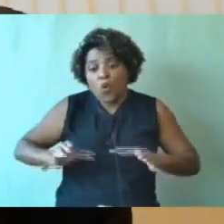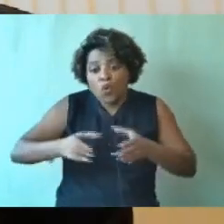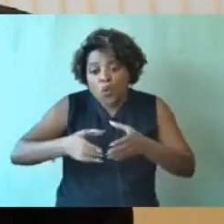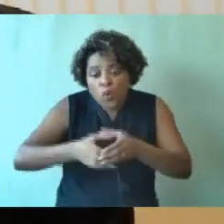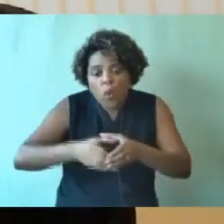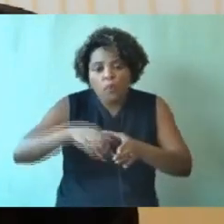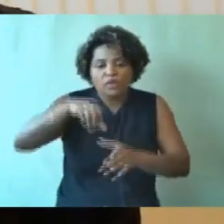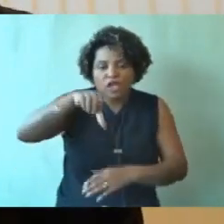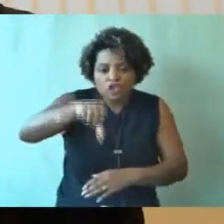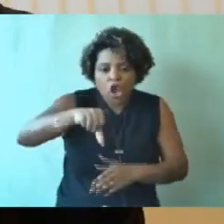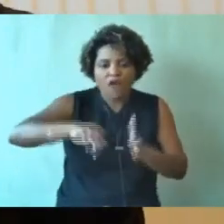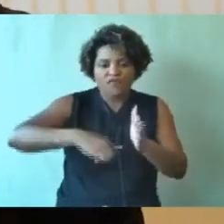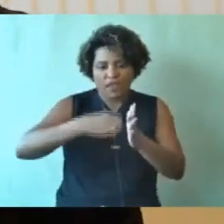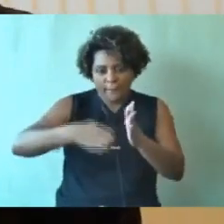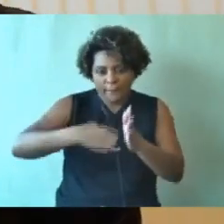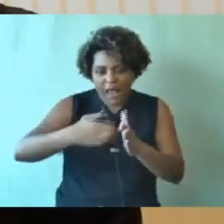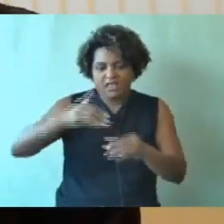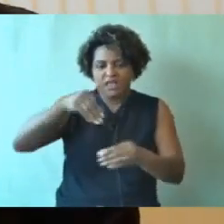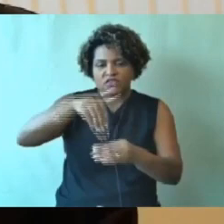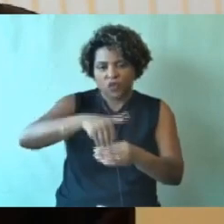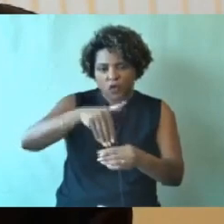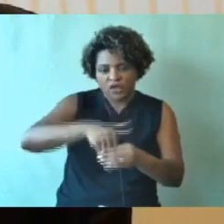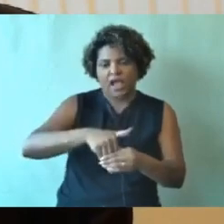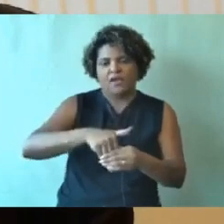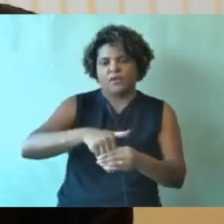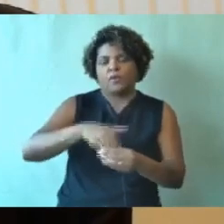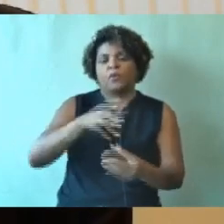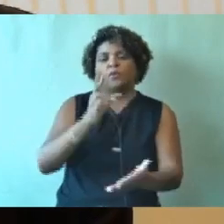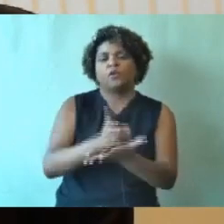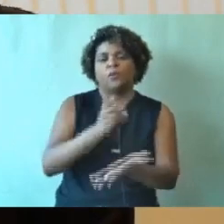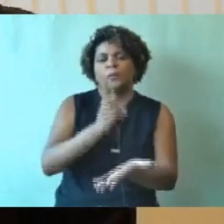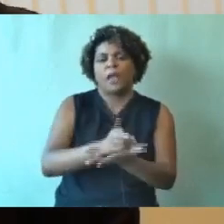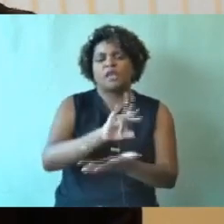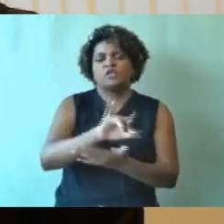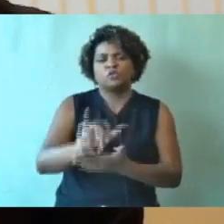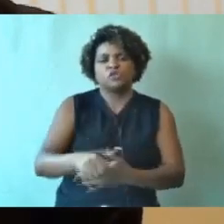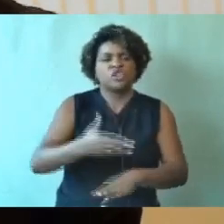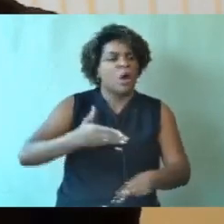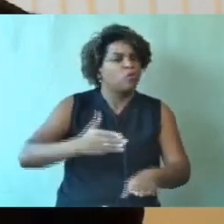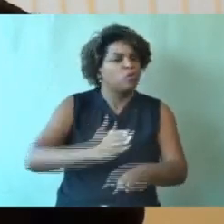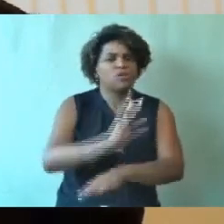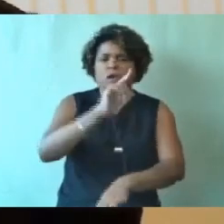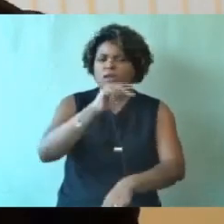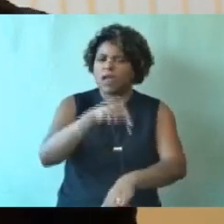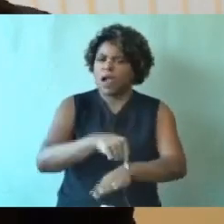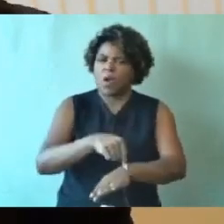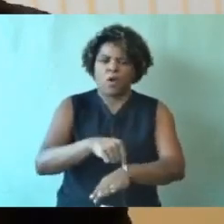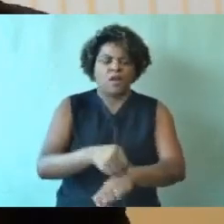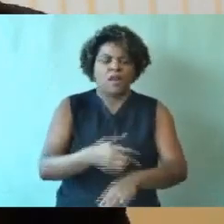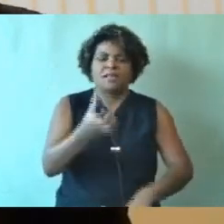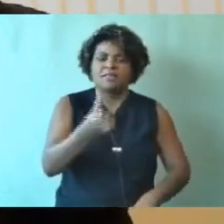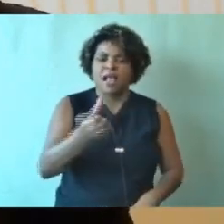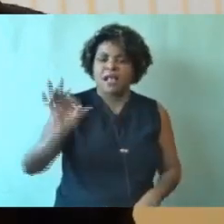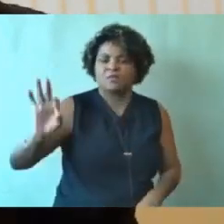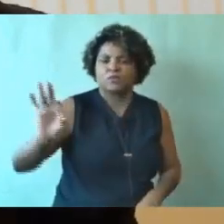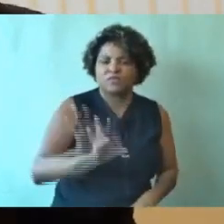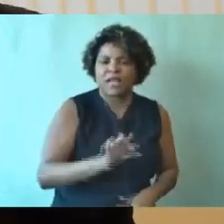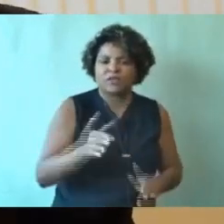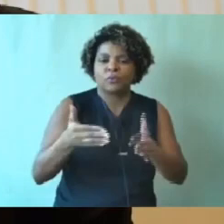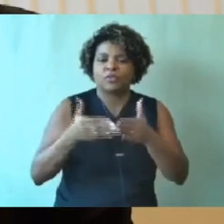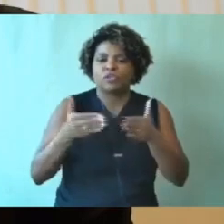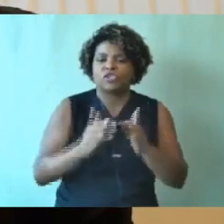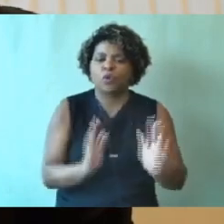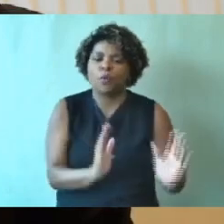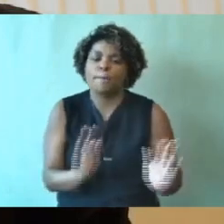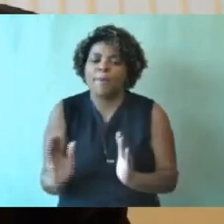votação, 94% da participação do consórcio autorizou de imediato. E 6% pediu um prazo para poder examinar